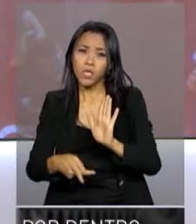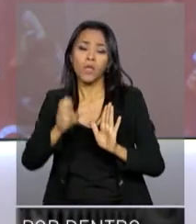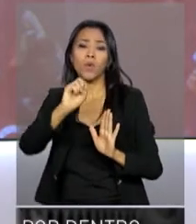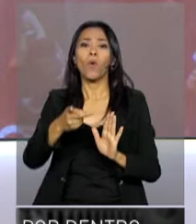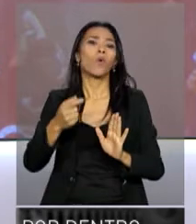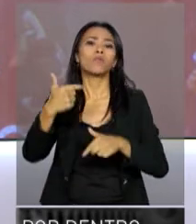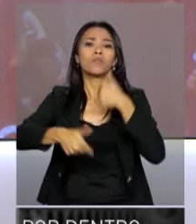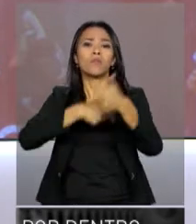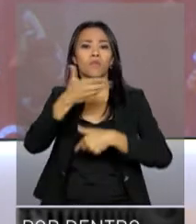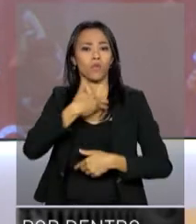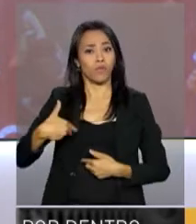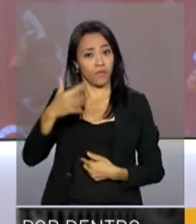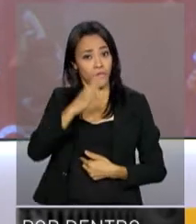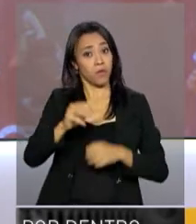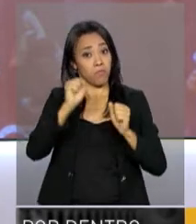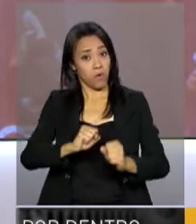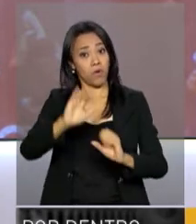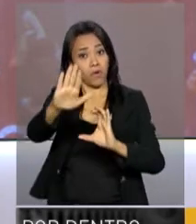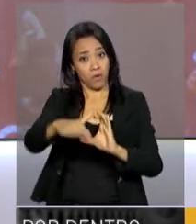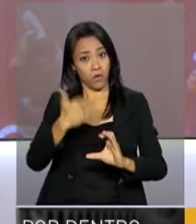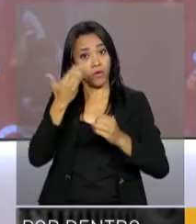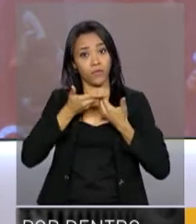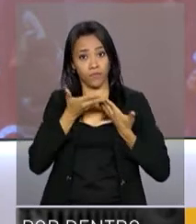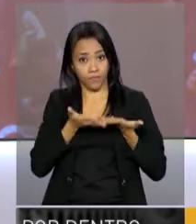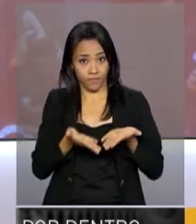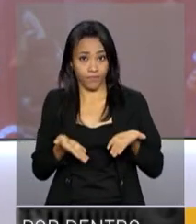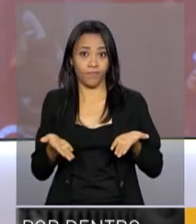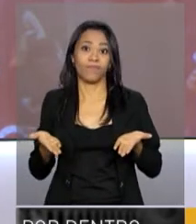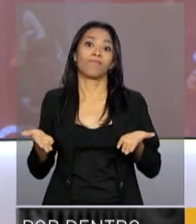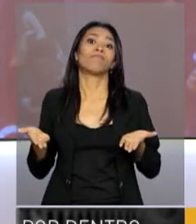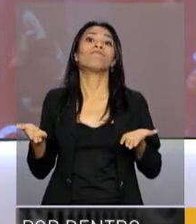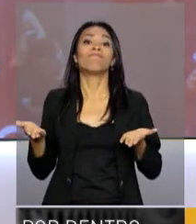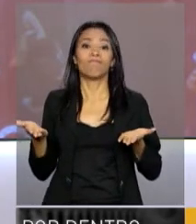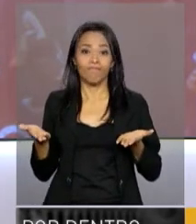governo federal? Então escreva para